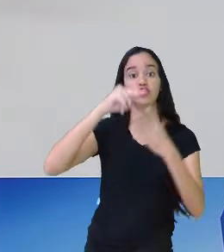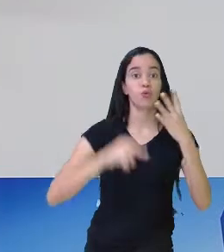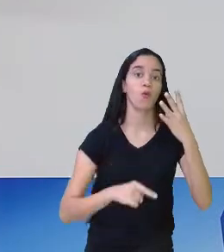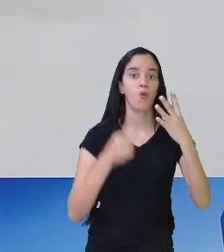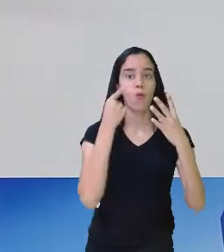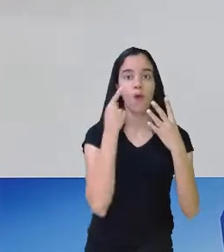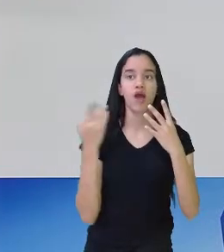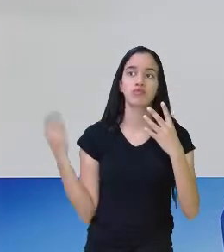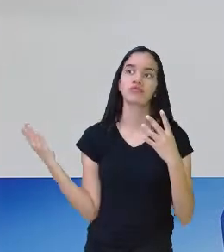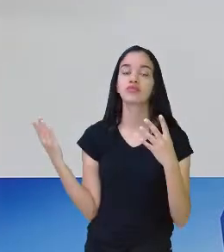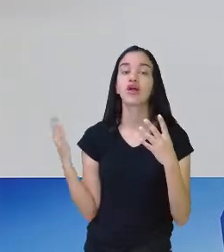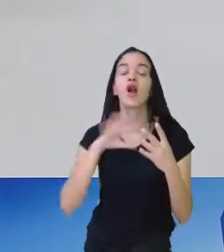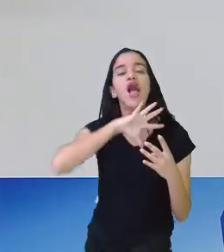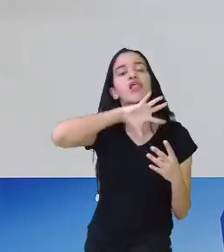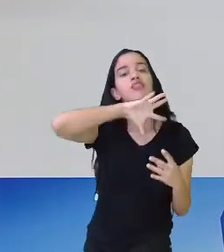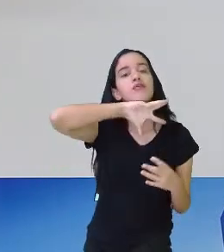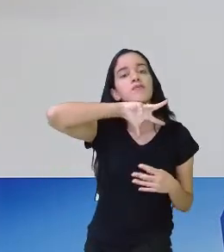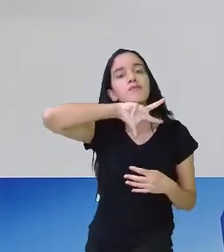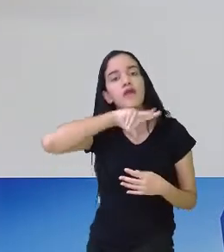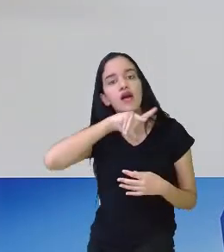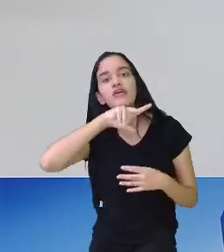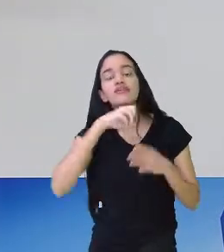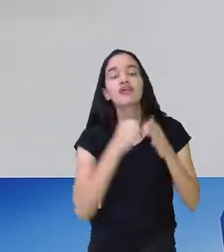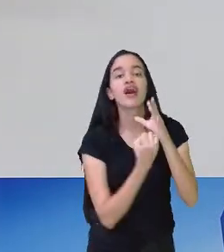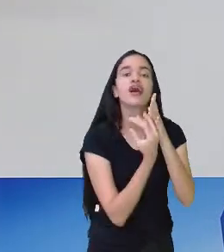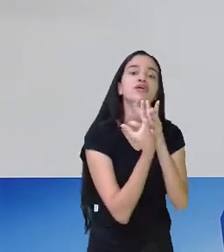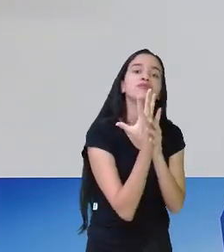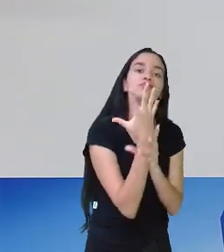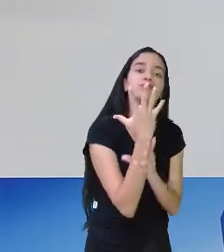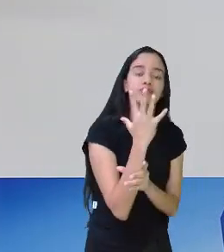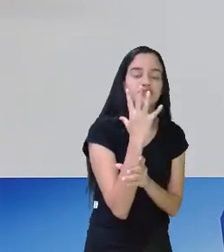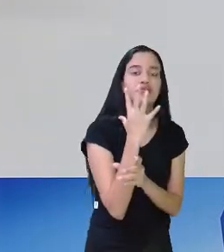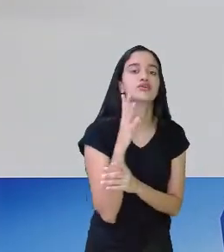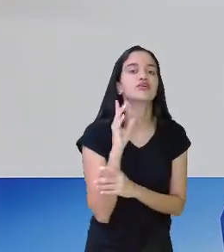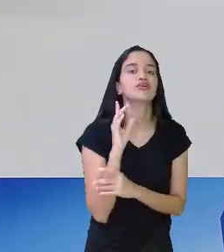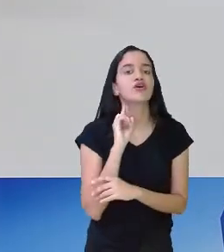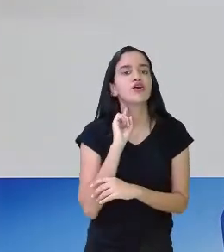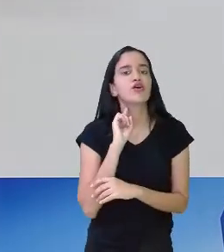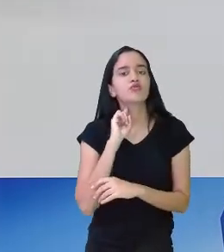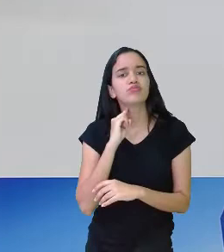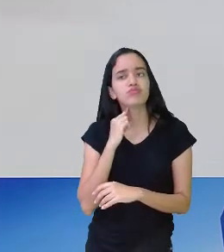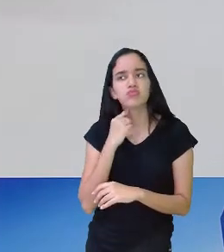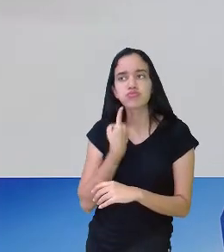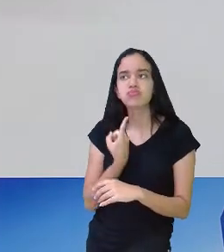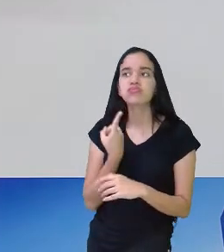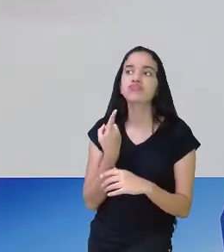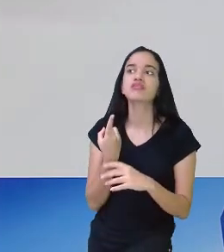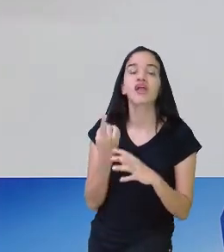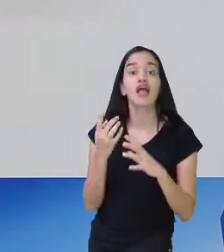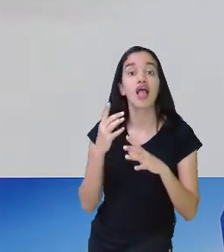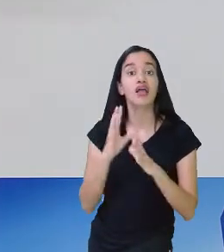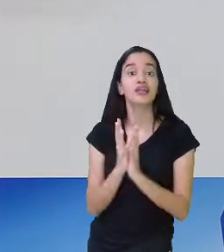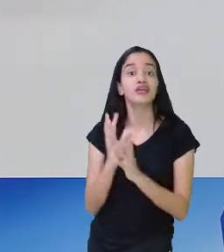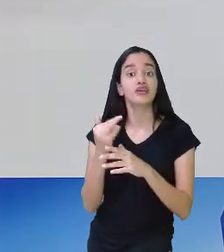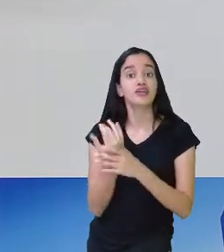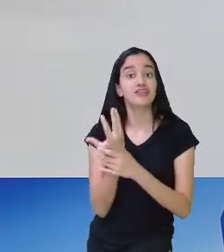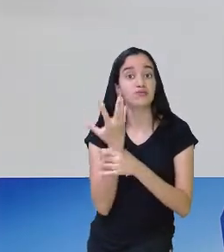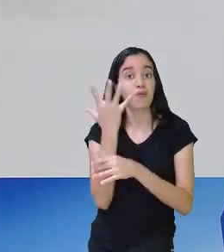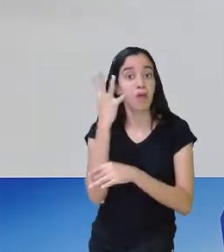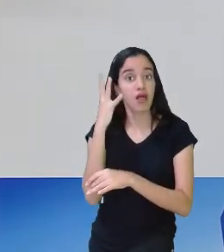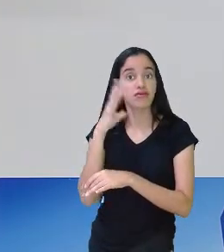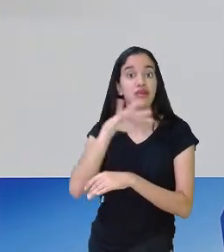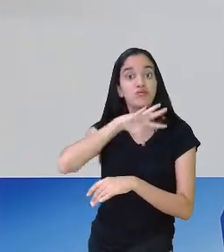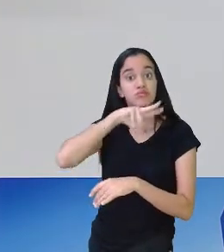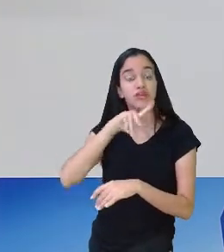aqui novamente. São os animais, as plantas, dejetos e outras excreções desses animais e plantas e os